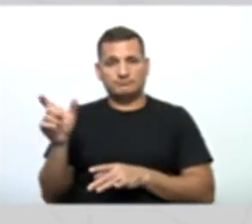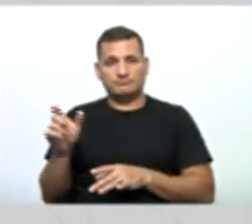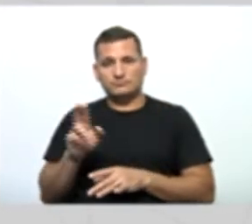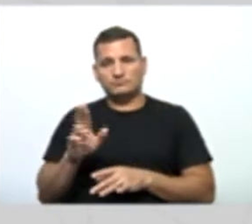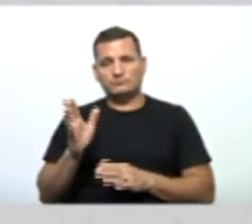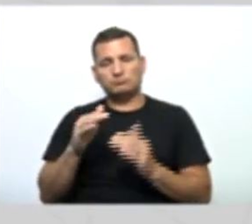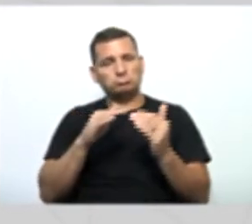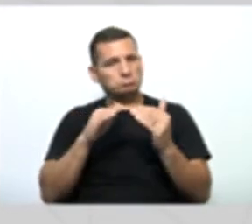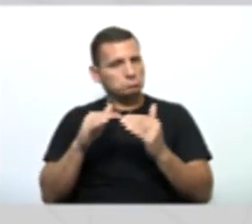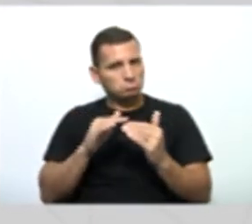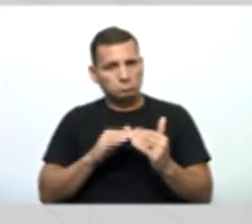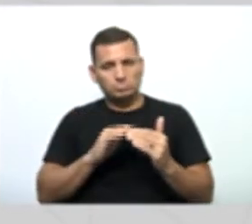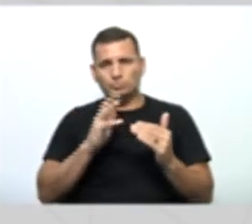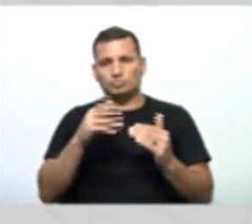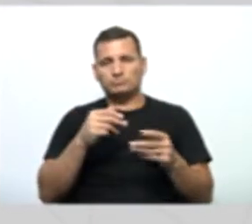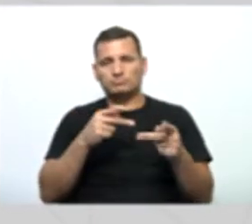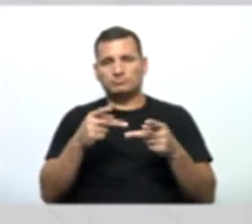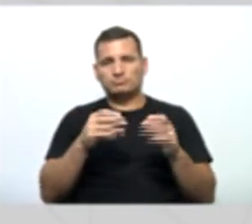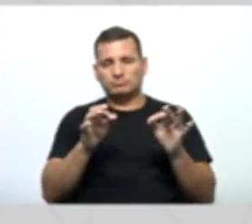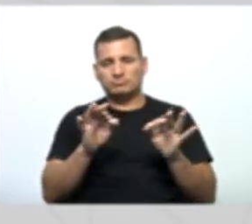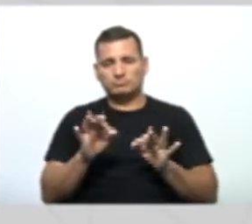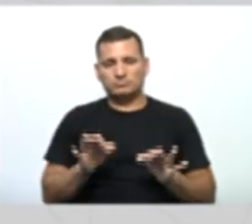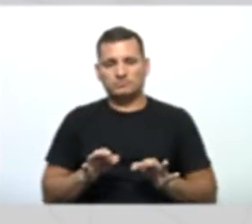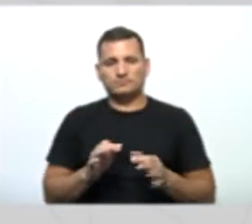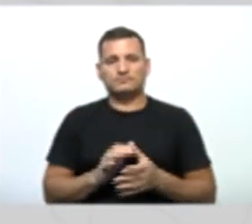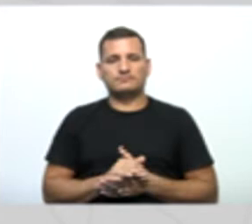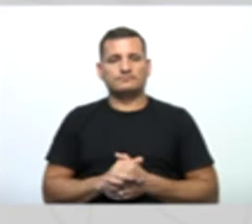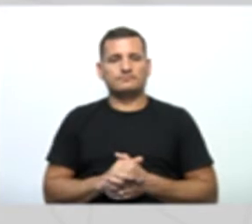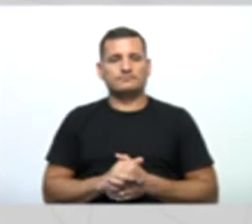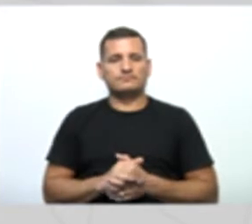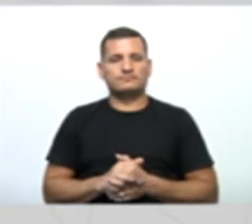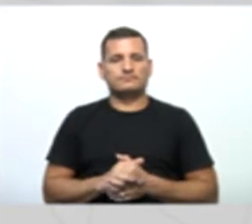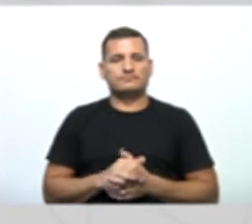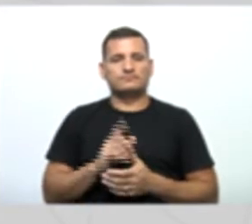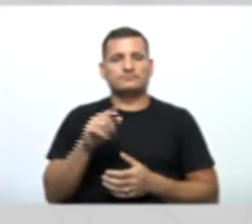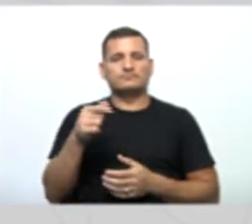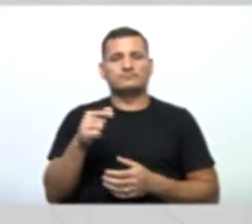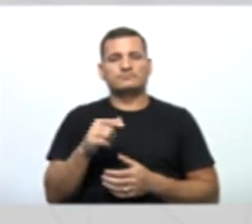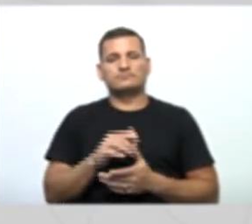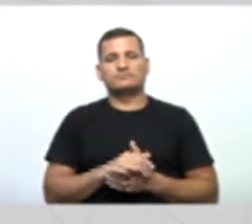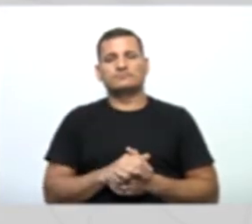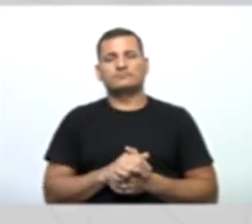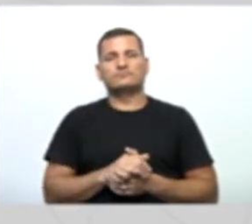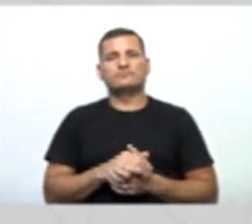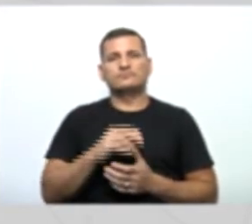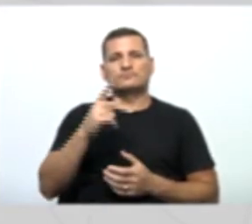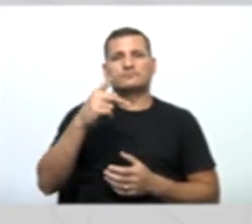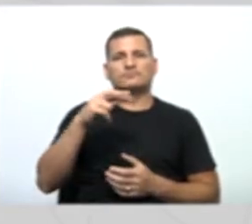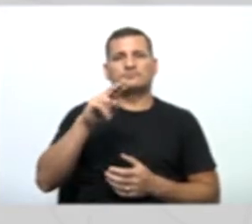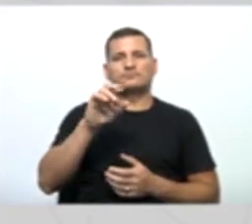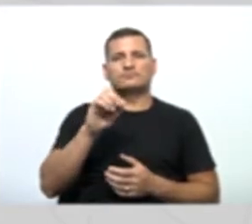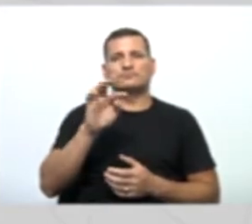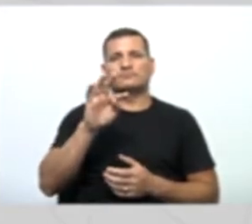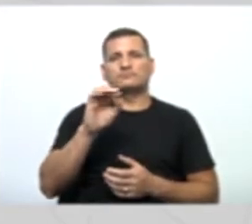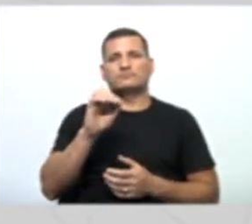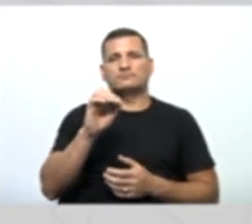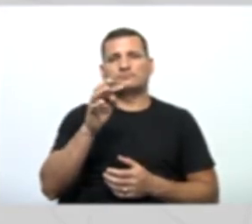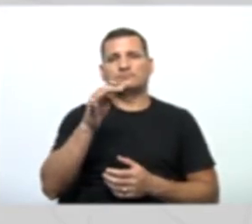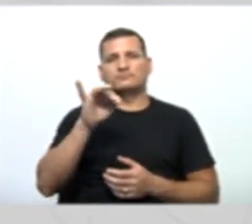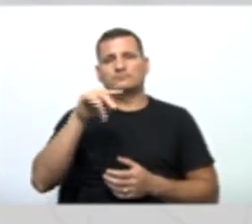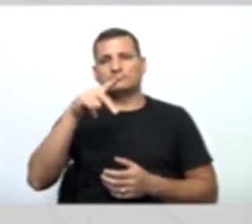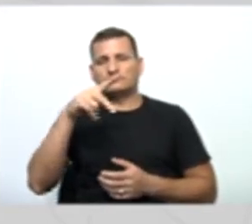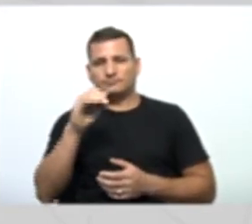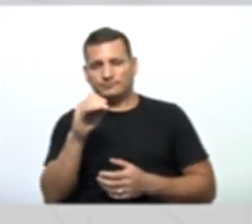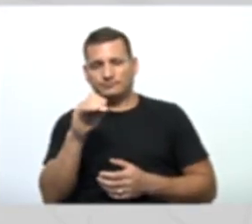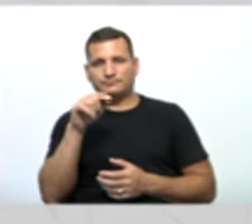foi projetado, certo? Aí vem aqui, ó, técnica de prototipagem. Essa técnica